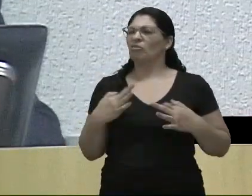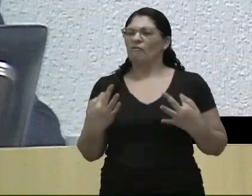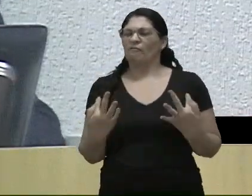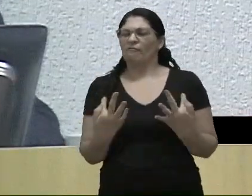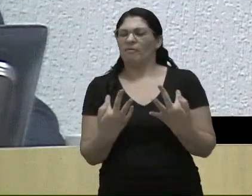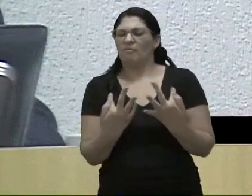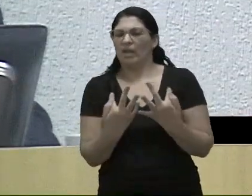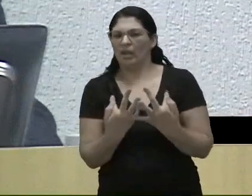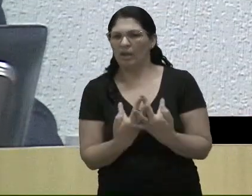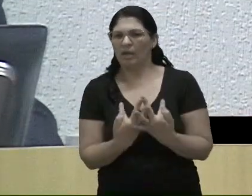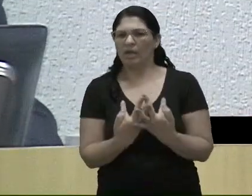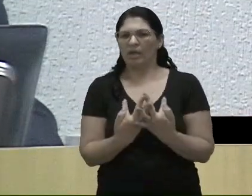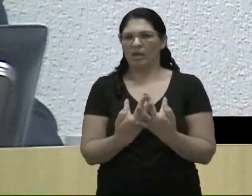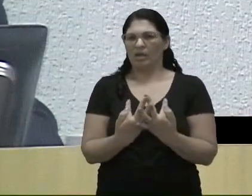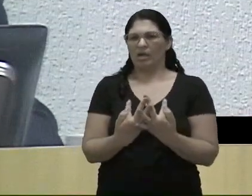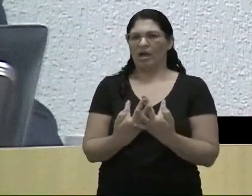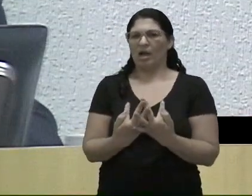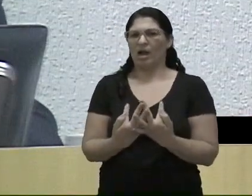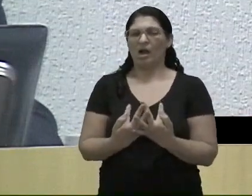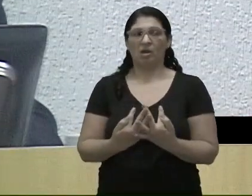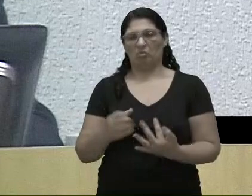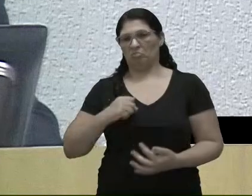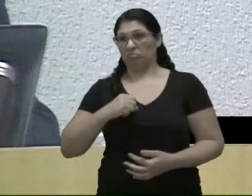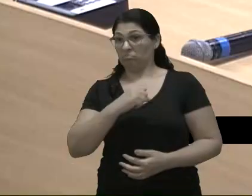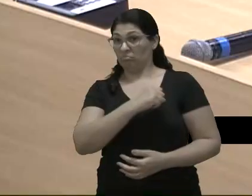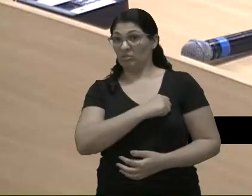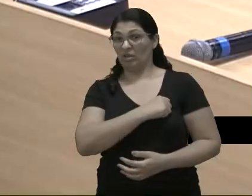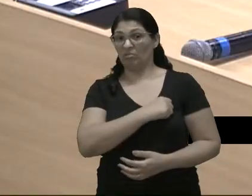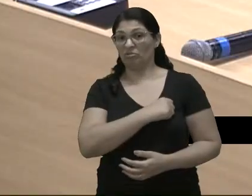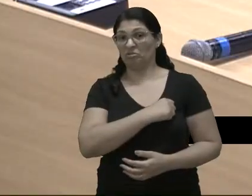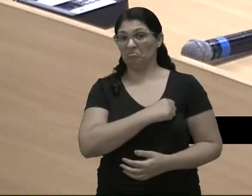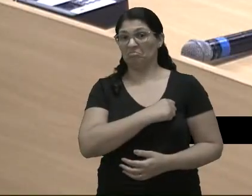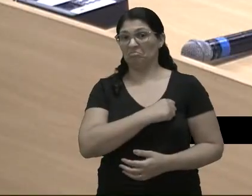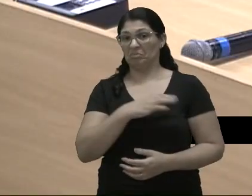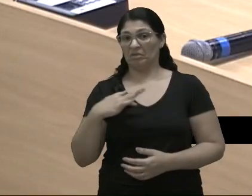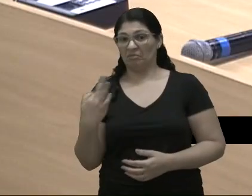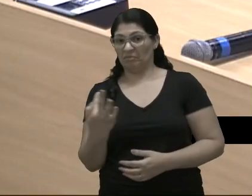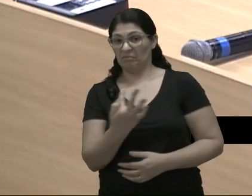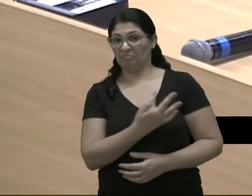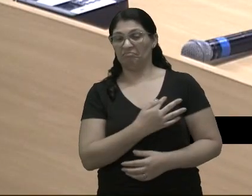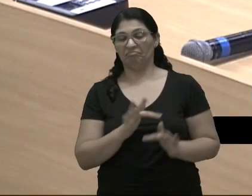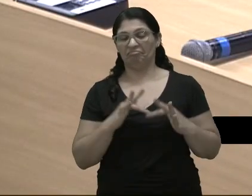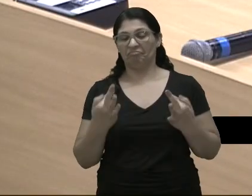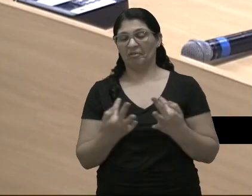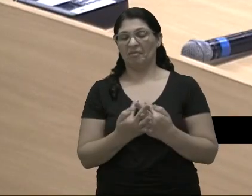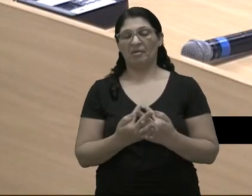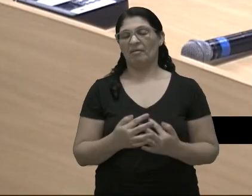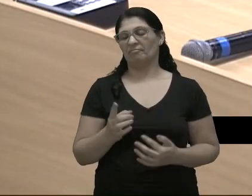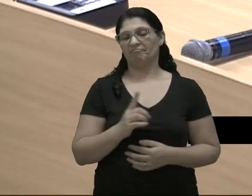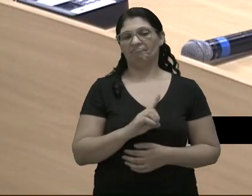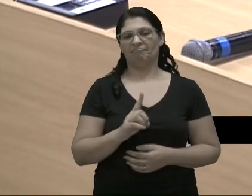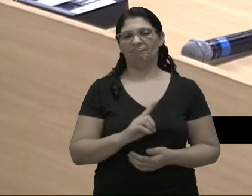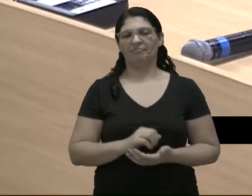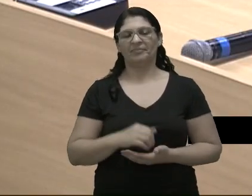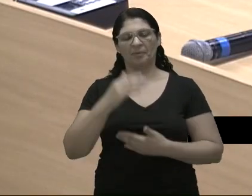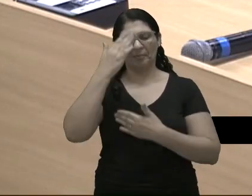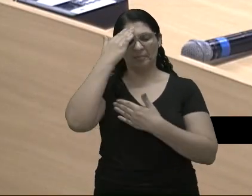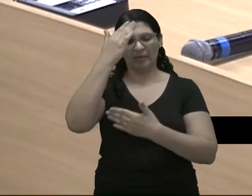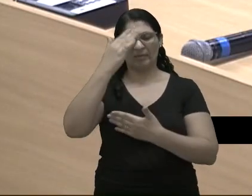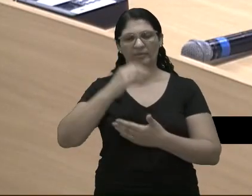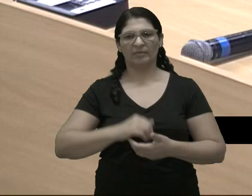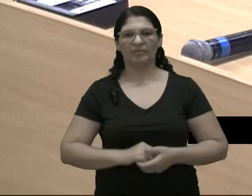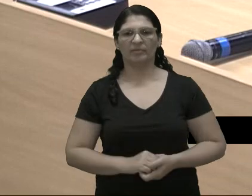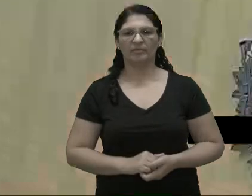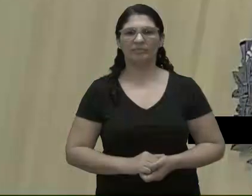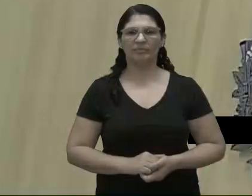coisa com o prefeito municipal da cidade? José Saldi? De Taubaté? Isso? Não. Obrigada.